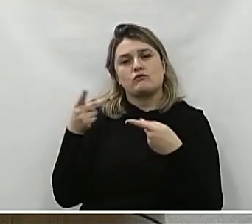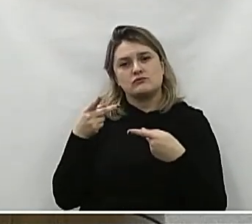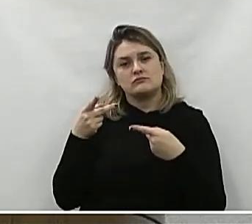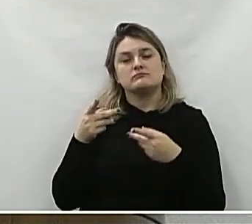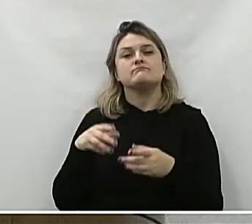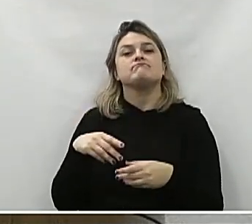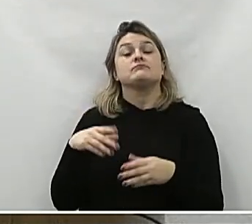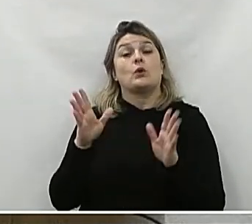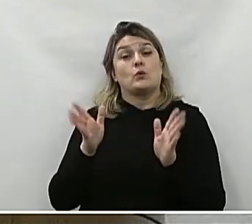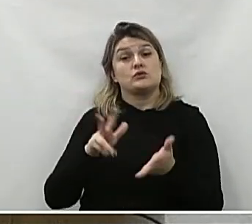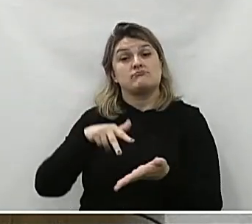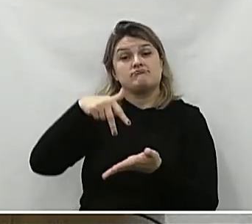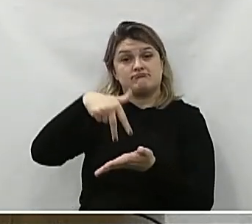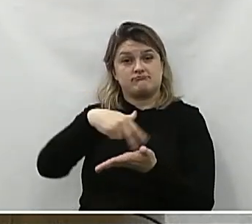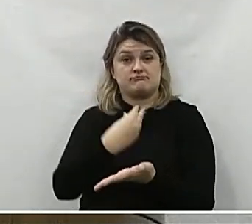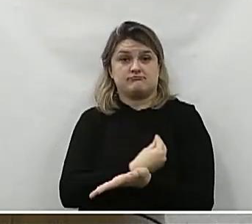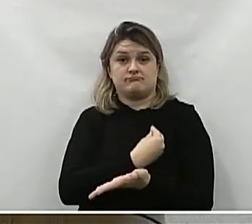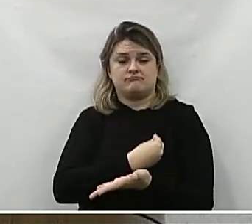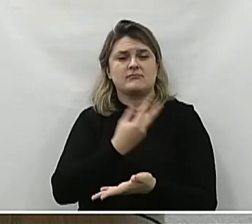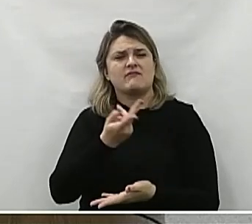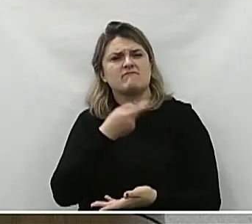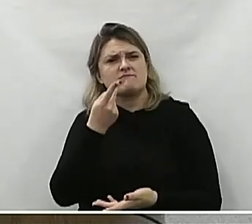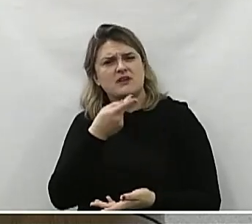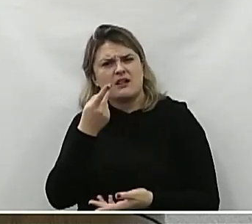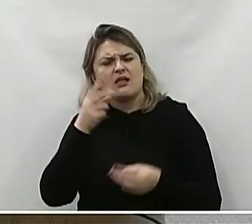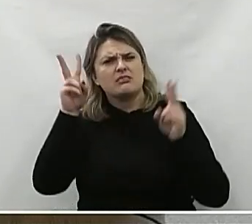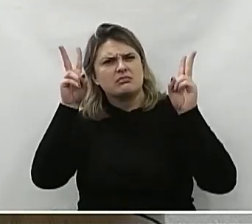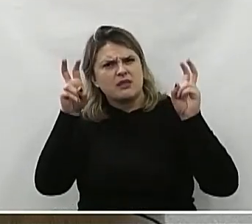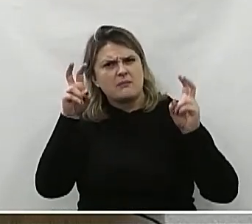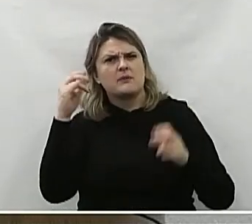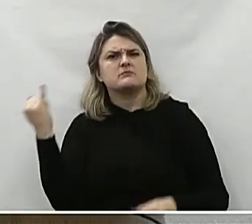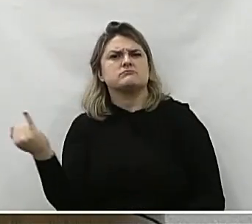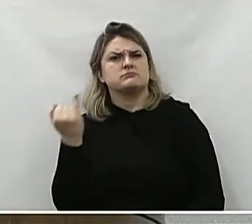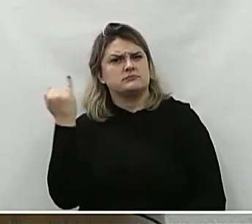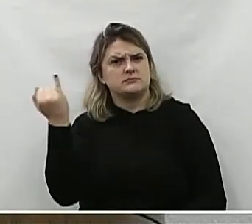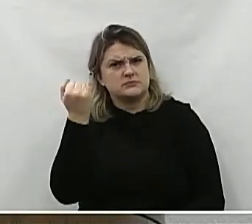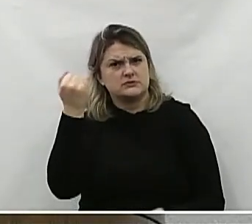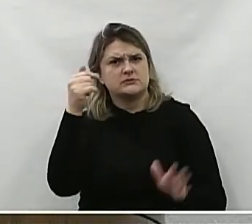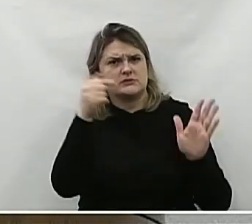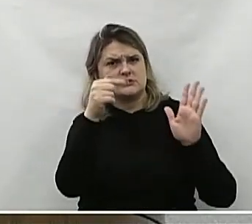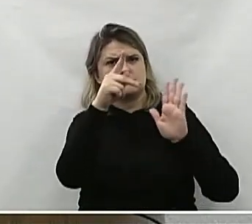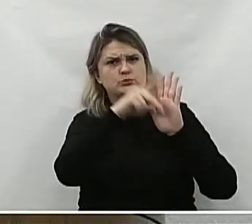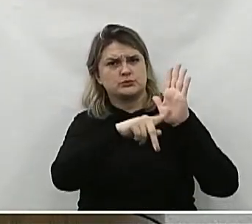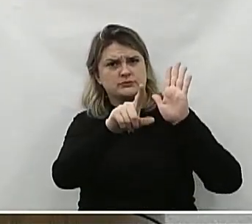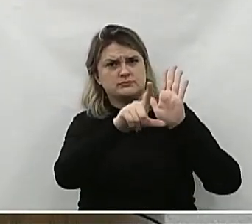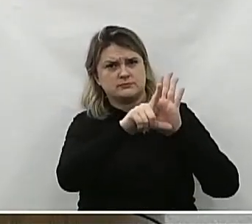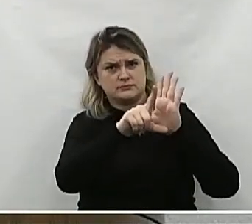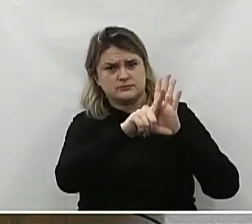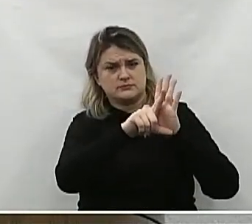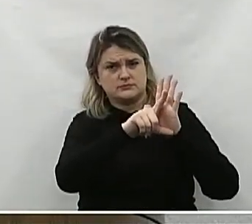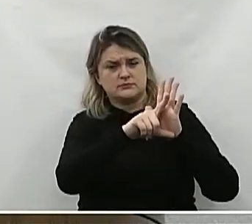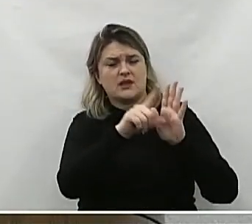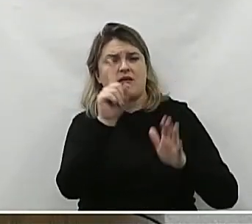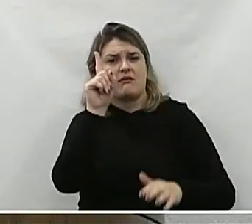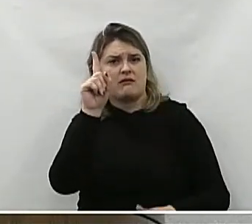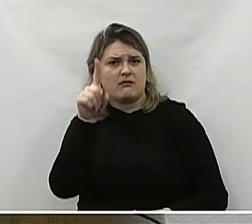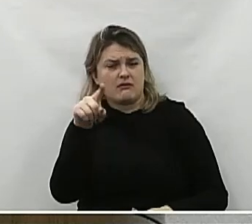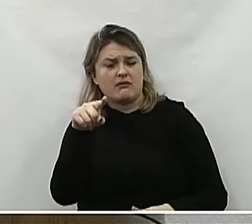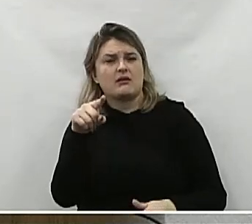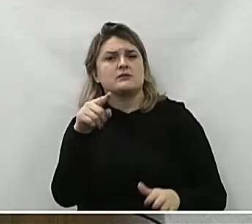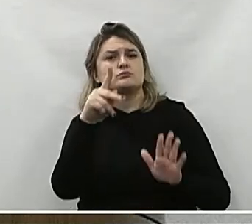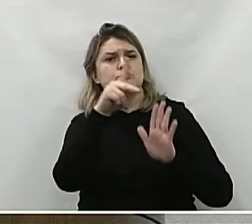convidado para estar aqui para falar um pouco sobre a importância desse projeto de lei que é